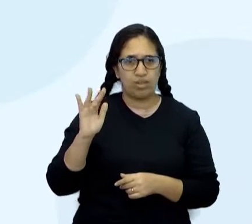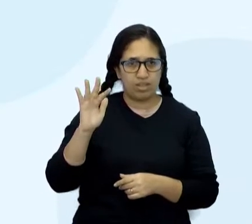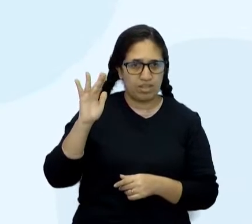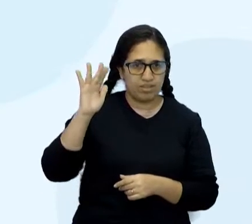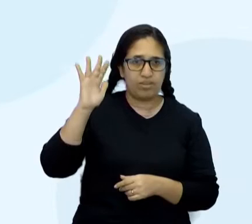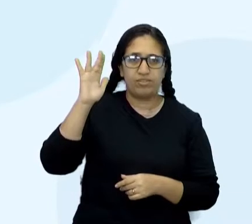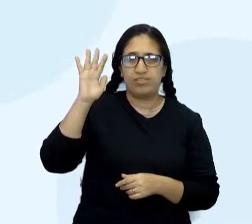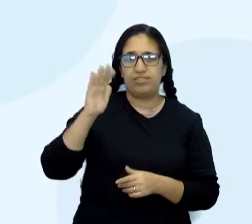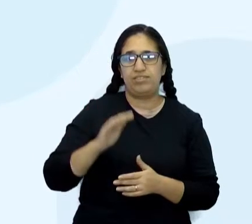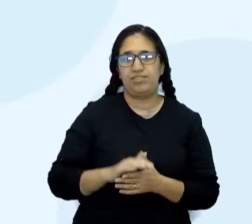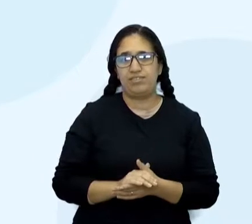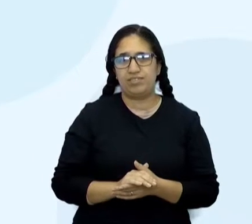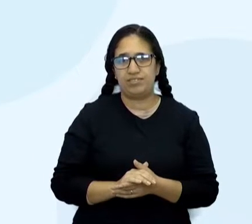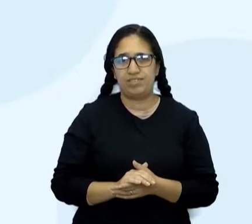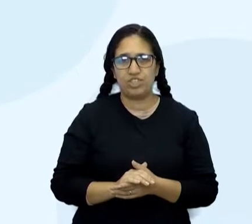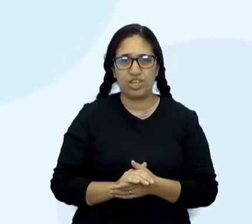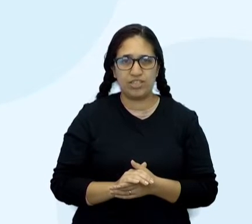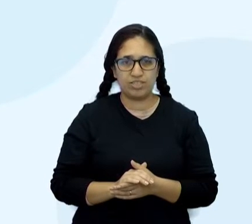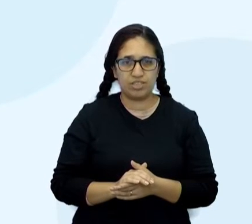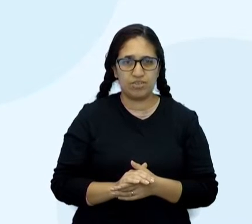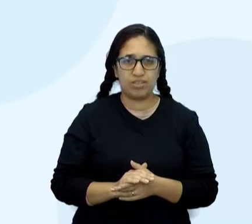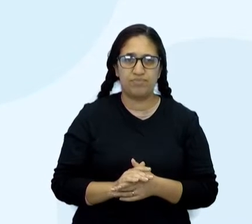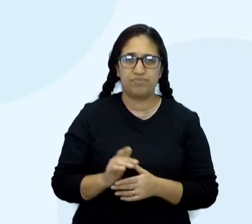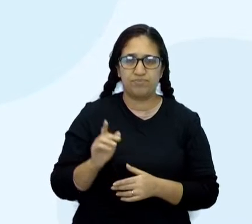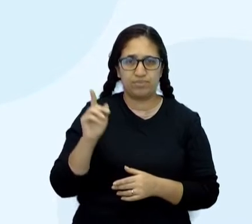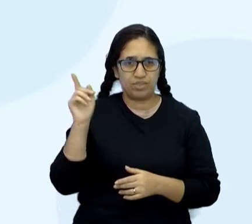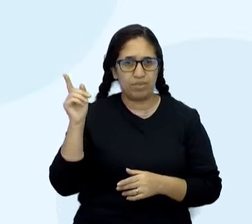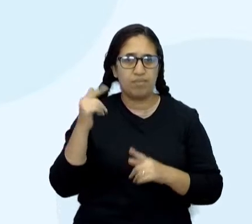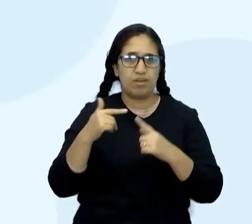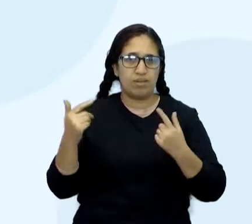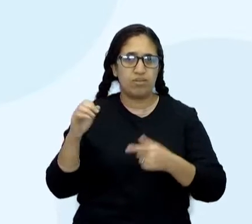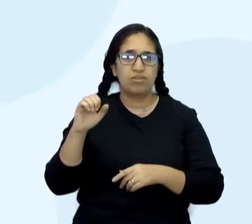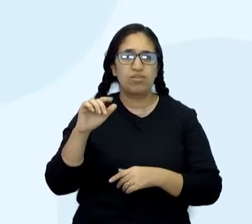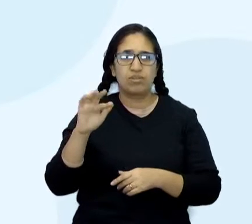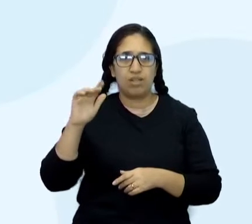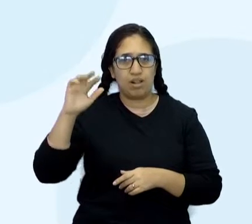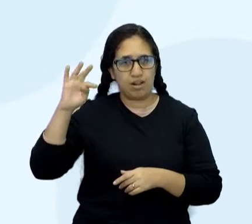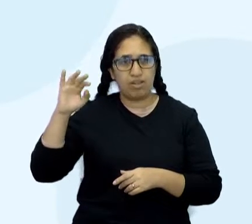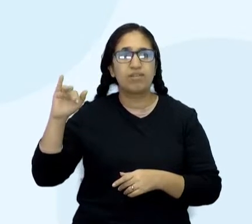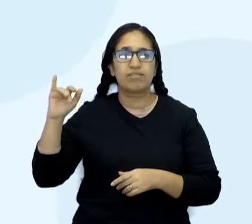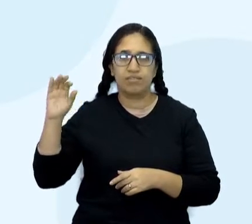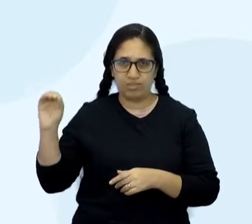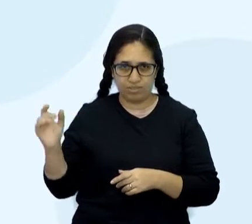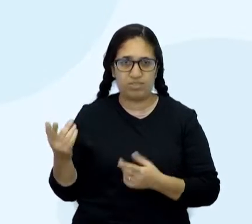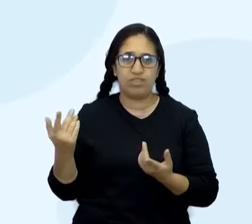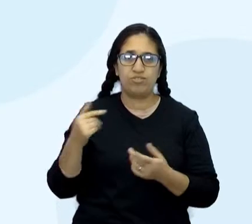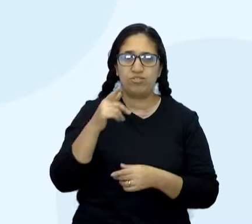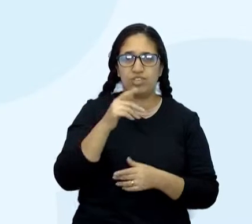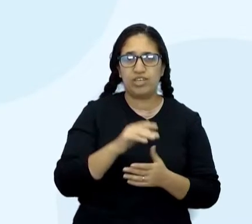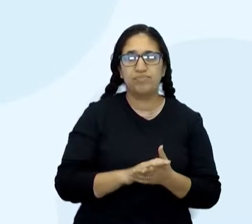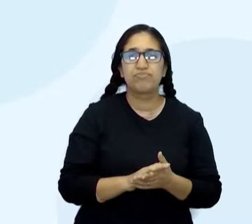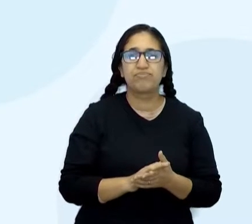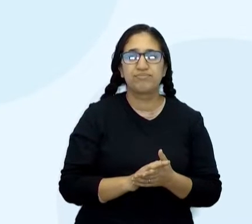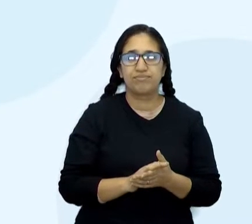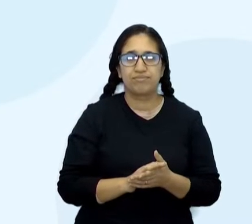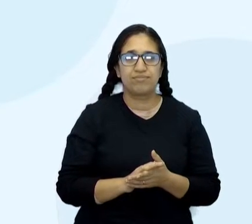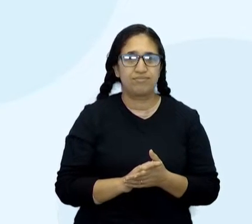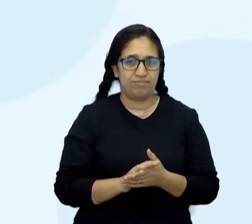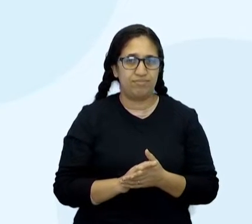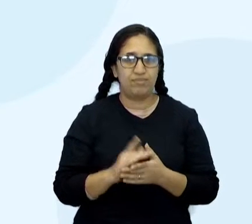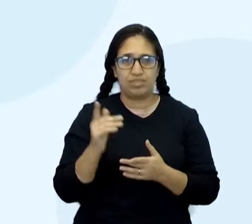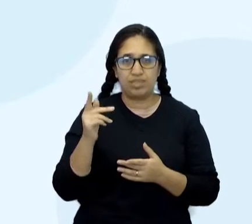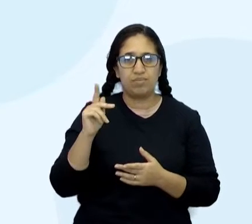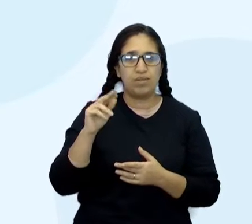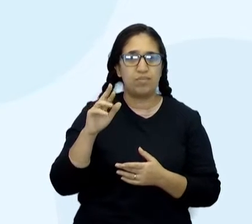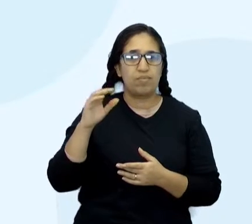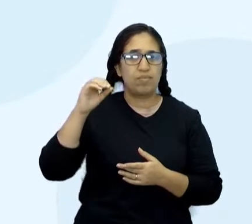né, além de outras coisas, tem os prótons e também os elétrons. Os prótons a gente chama de negativo, cargas negativas, e os